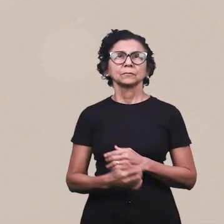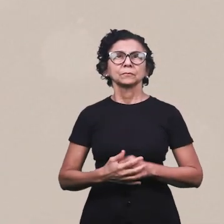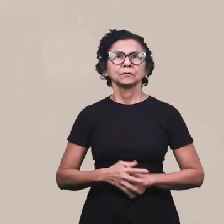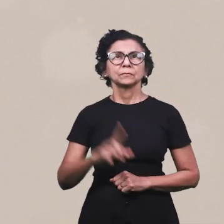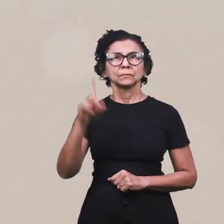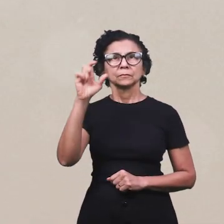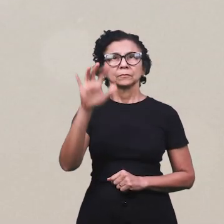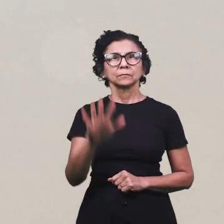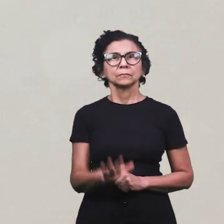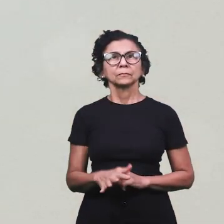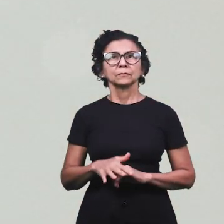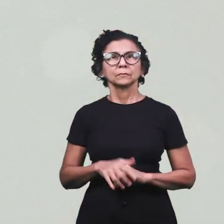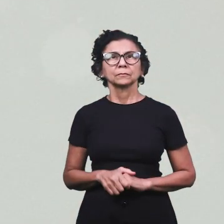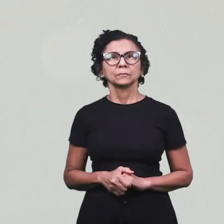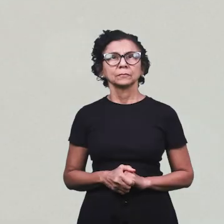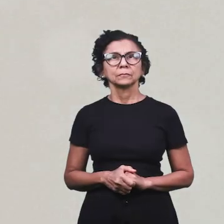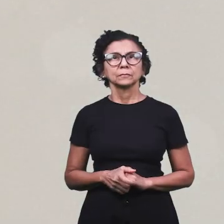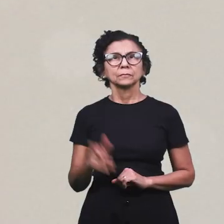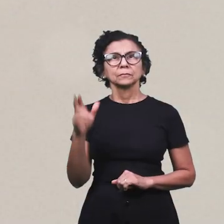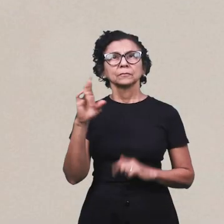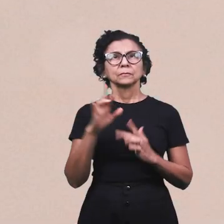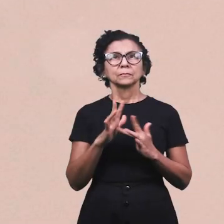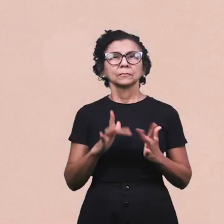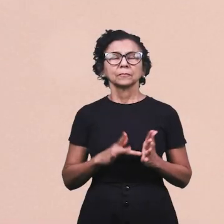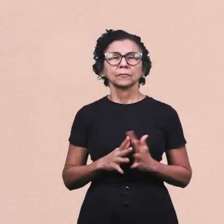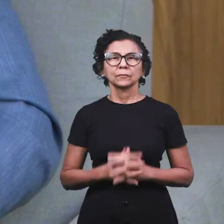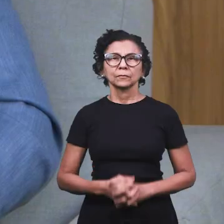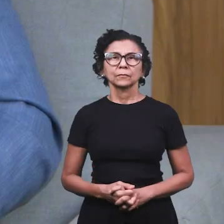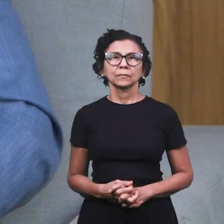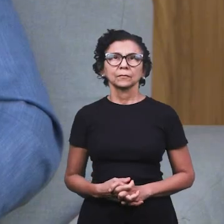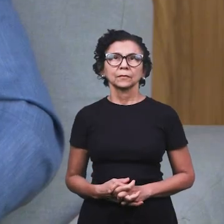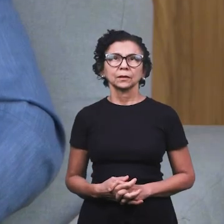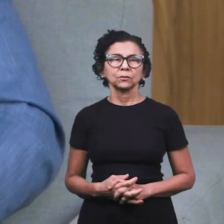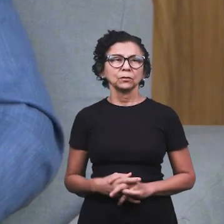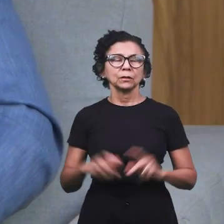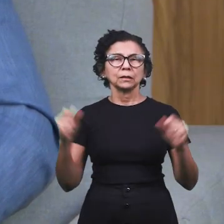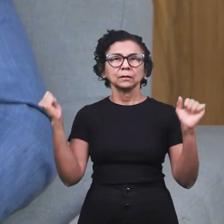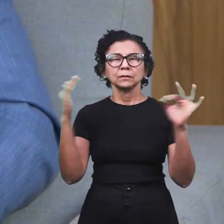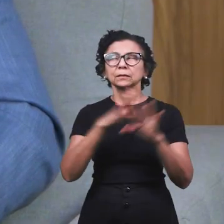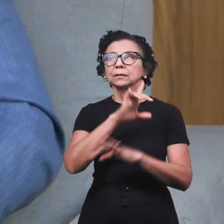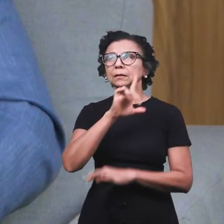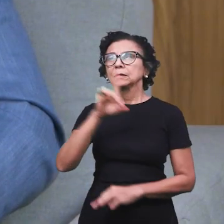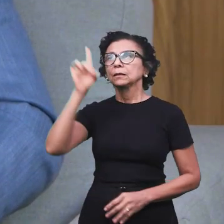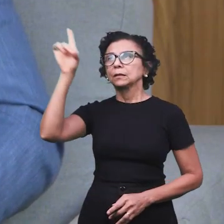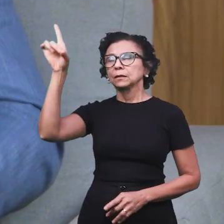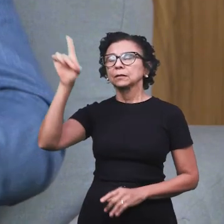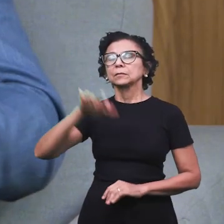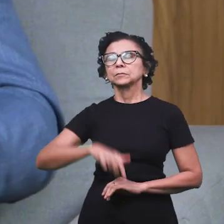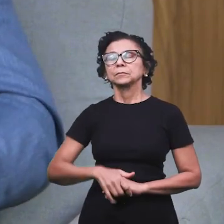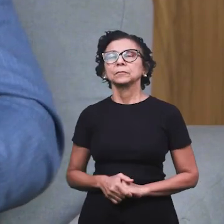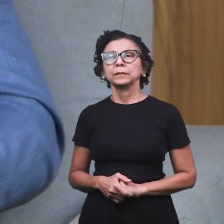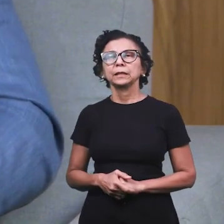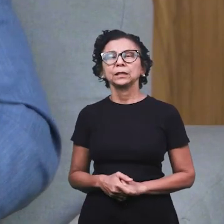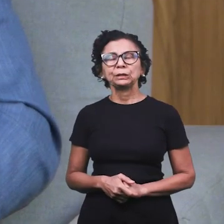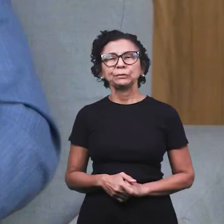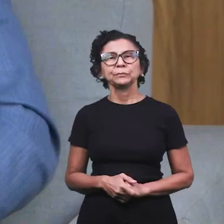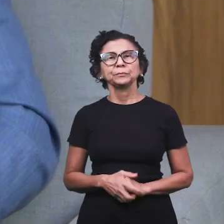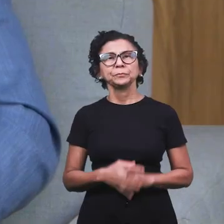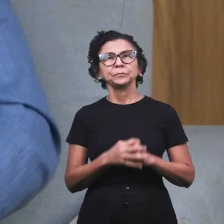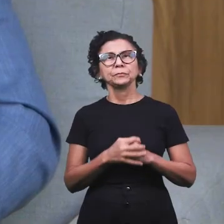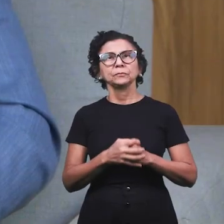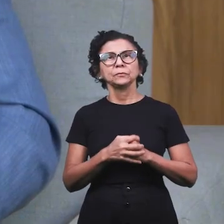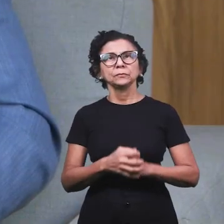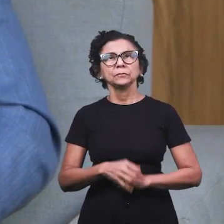abençoada. Deus abençoe todos. Paz do Senhor Jesus. Glória a Deus. Que bênção, pastor Rogério,